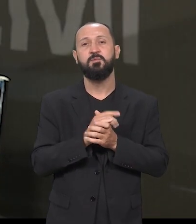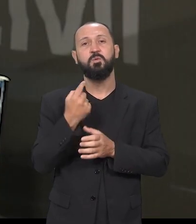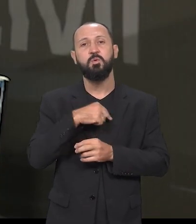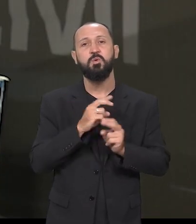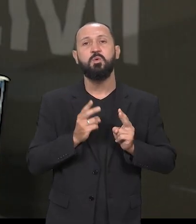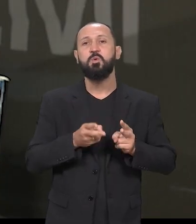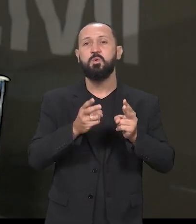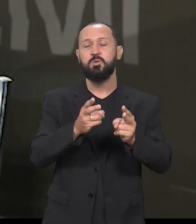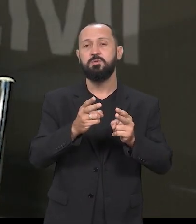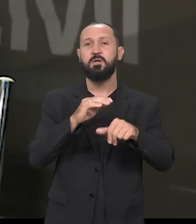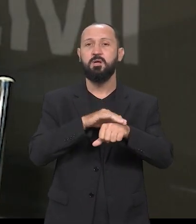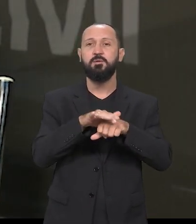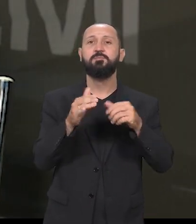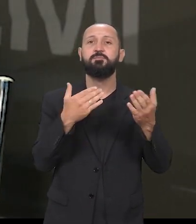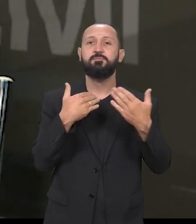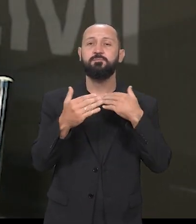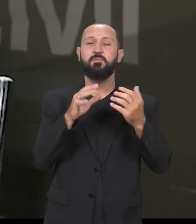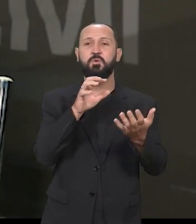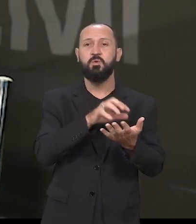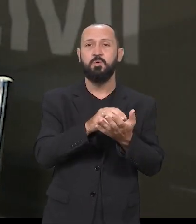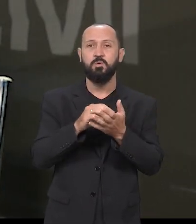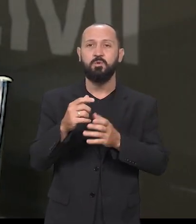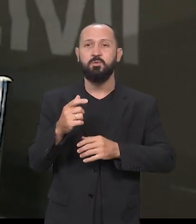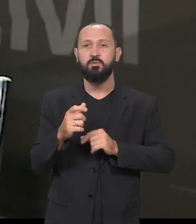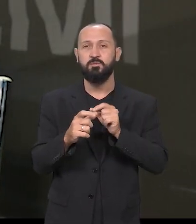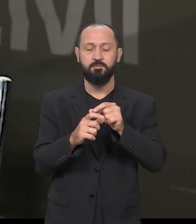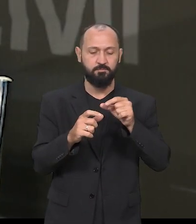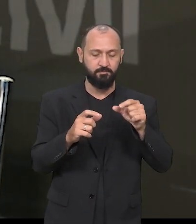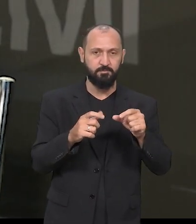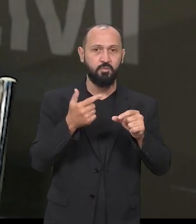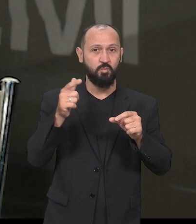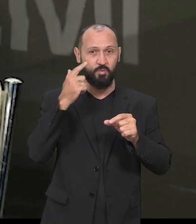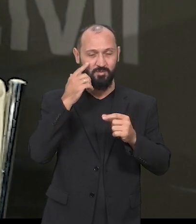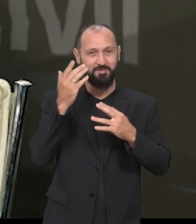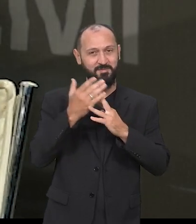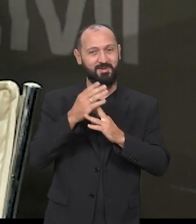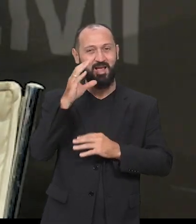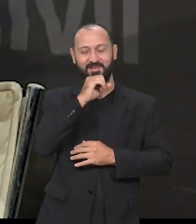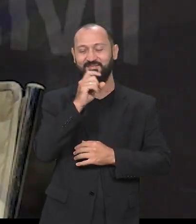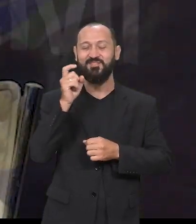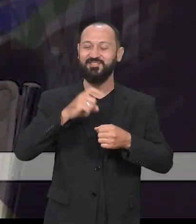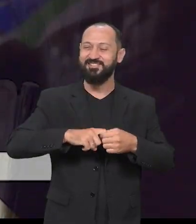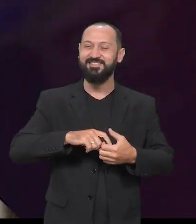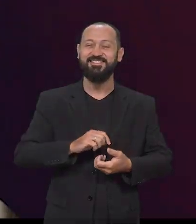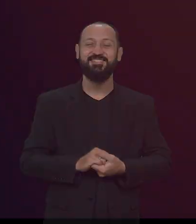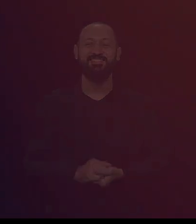Nós continuamos nossa conversa sobre o núcleo de balística no próximo bloco. Voltamos já.